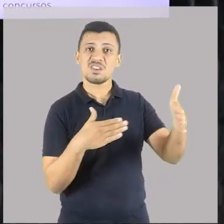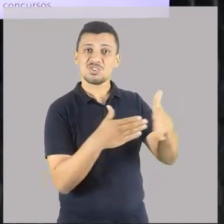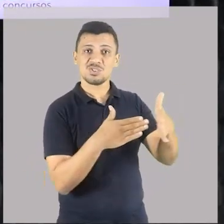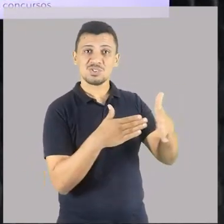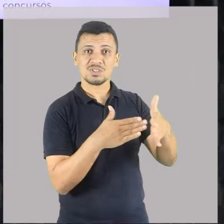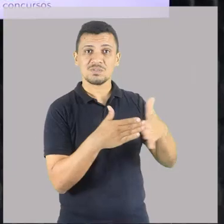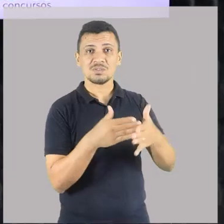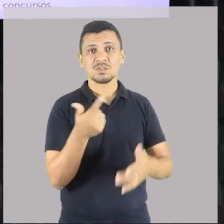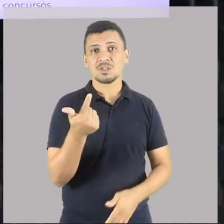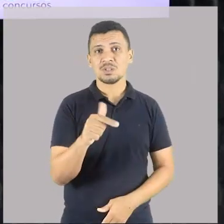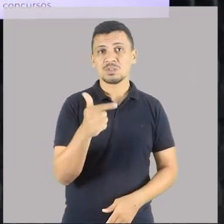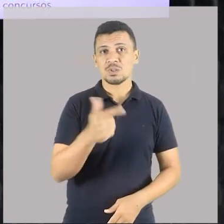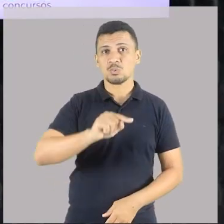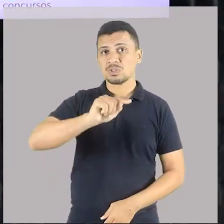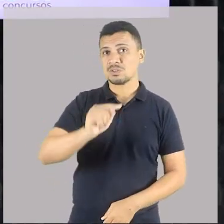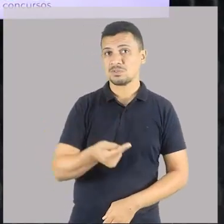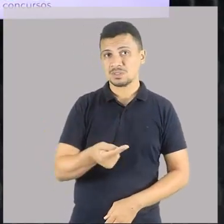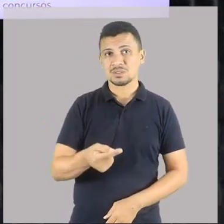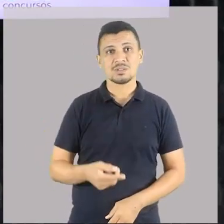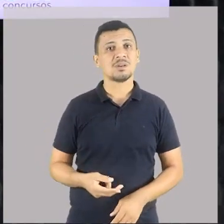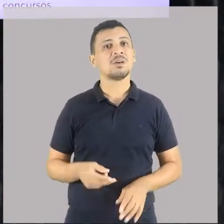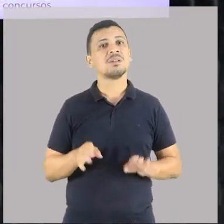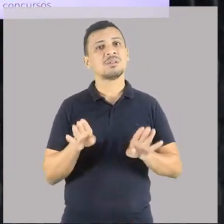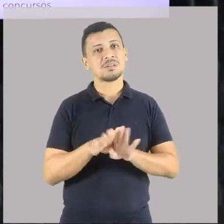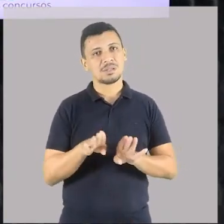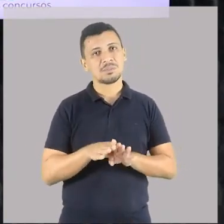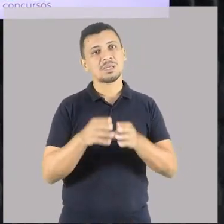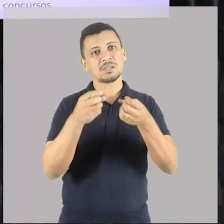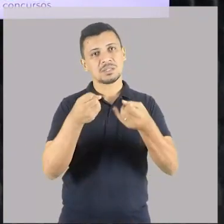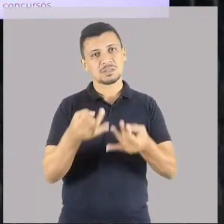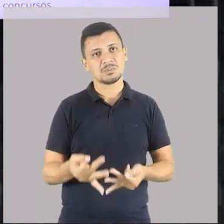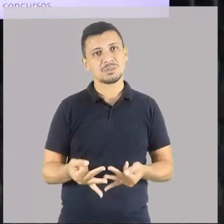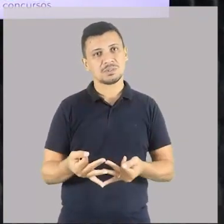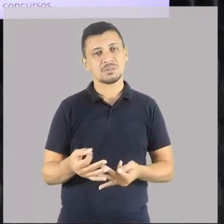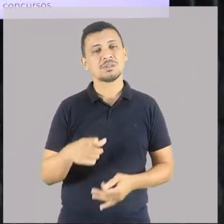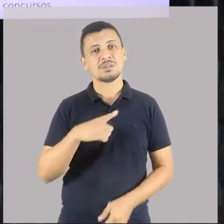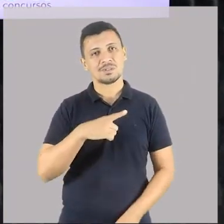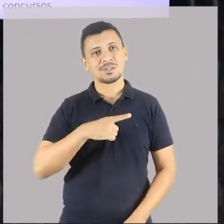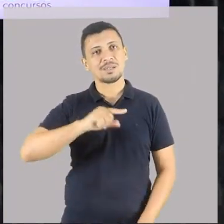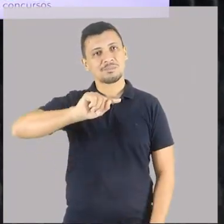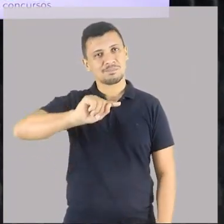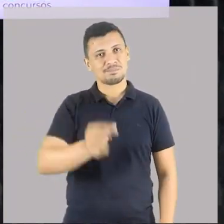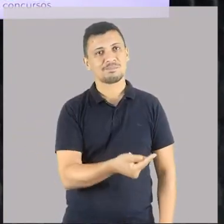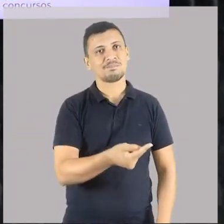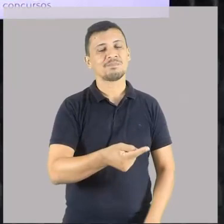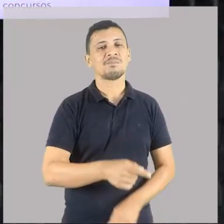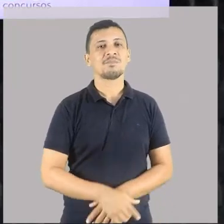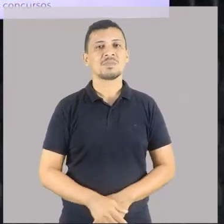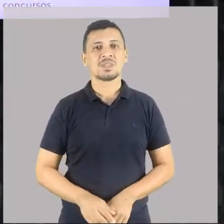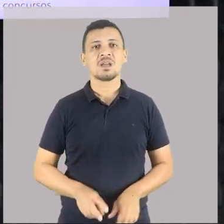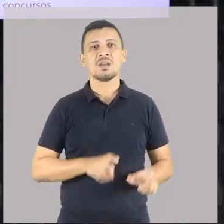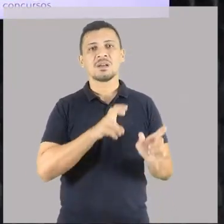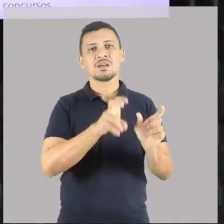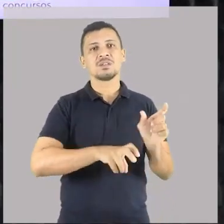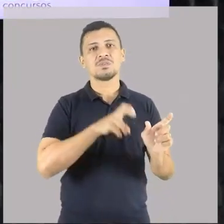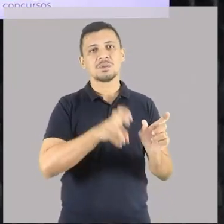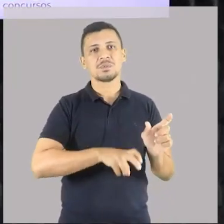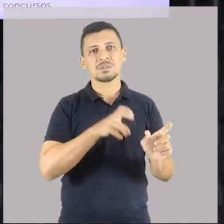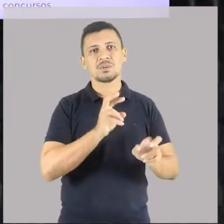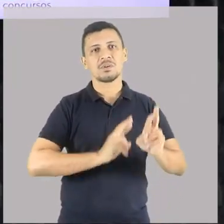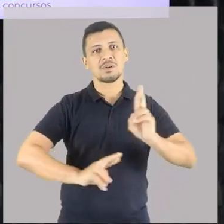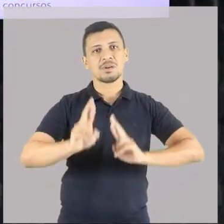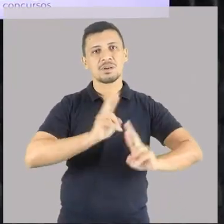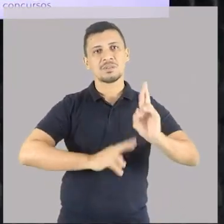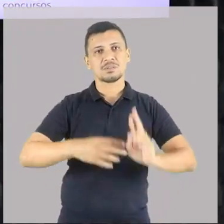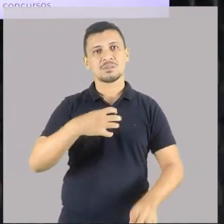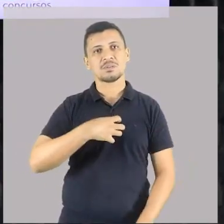sem pontuação e explicativa se vier com a pontuação, tá? As adverbiais estabelecem relações